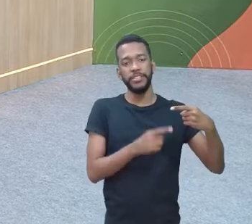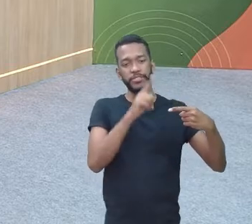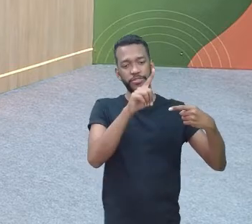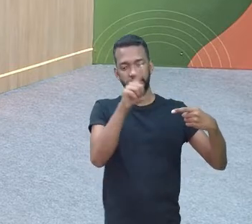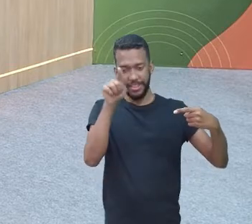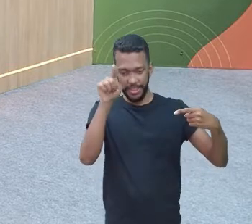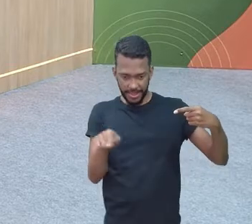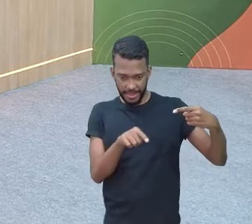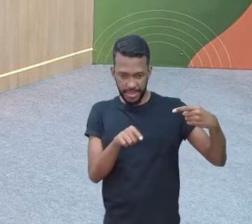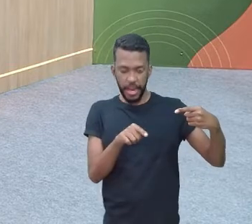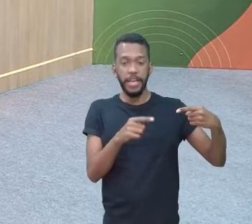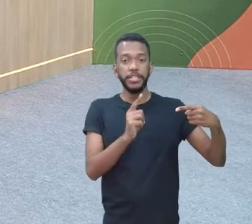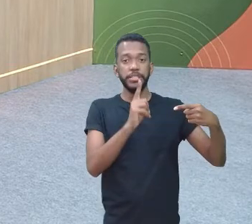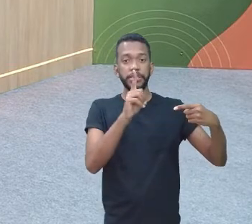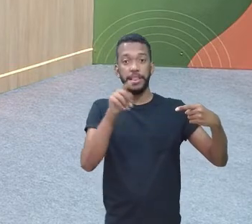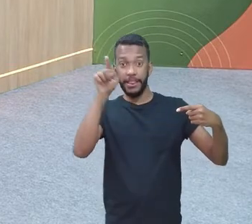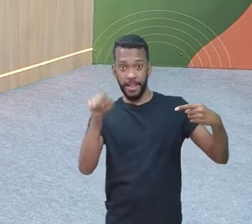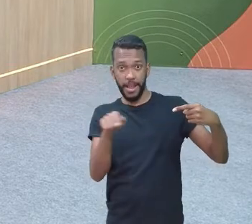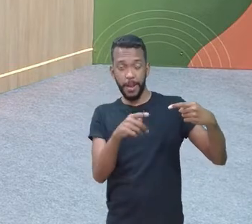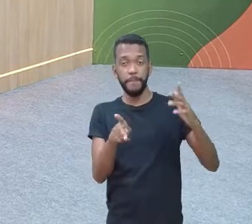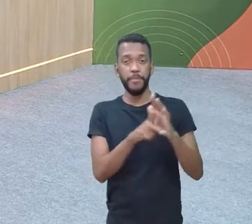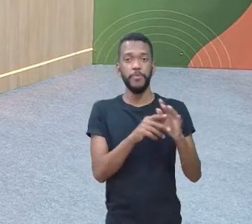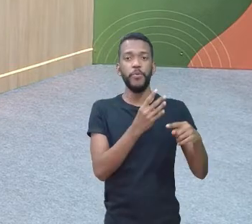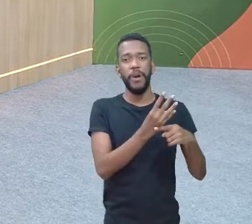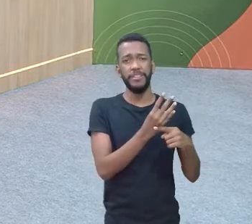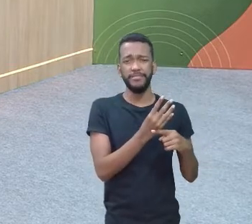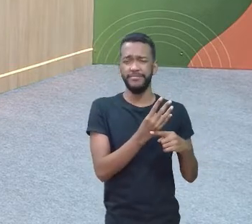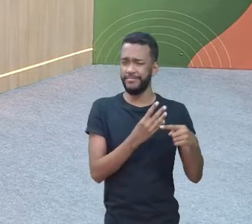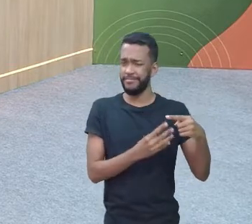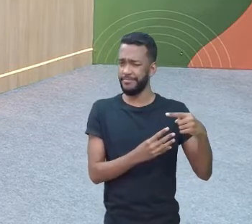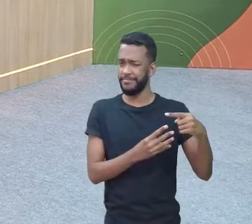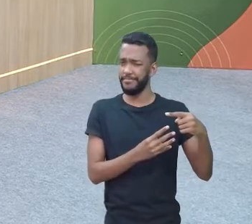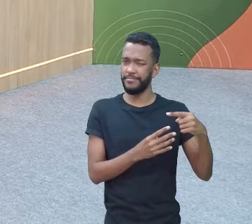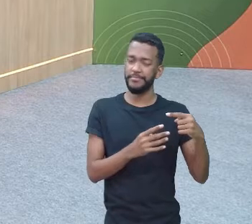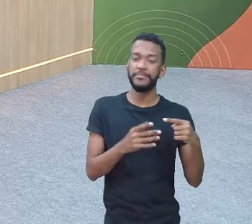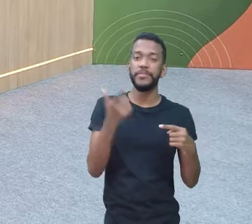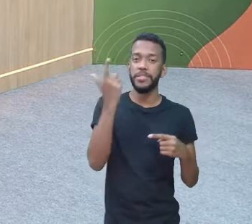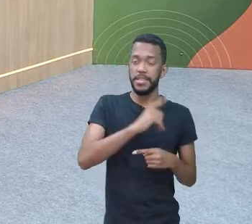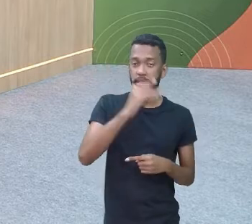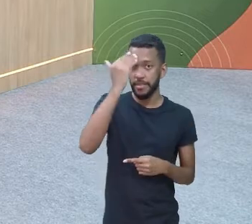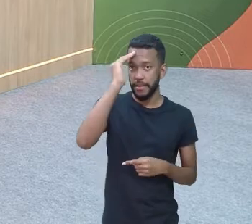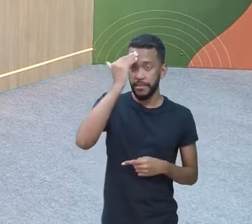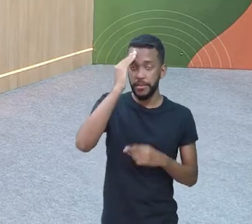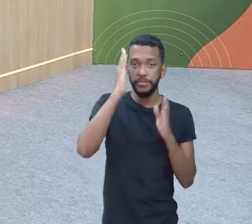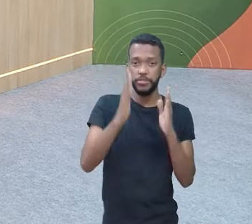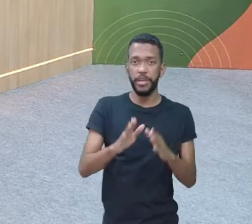3 partes num total de 4. E aí, foi? Se está entendendo, já